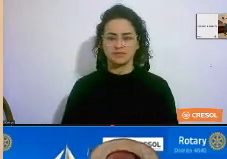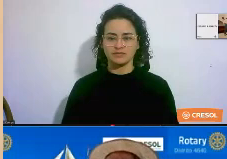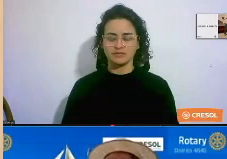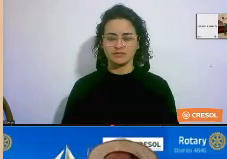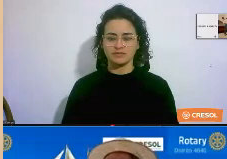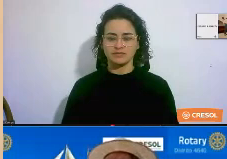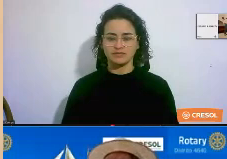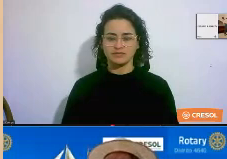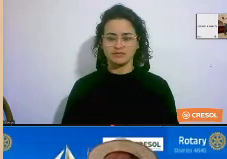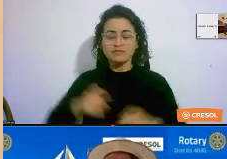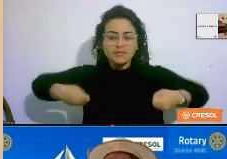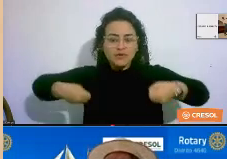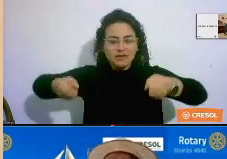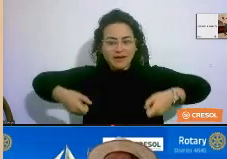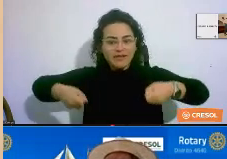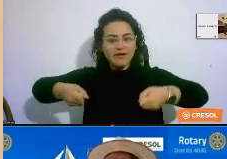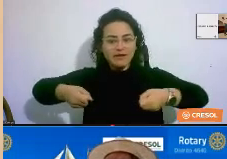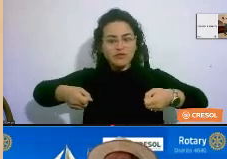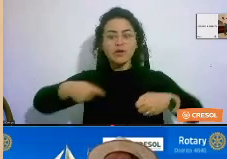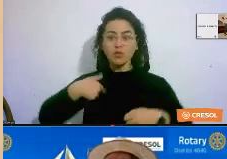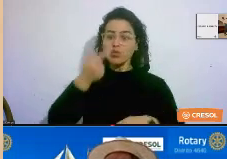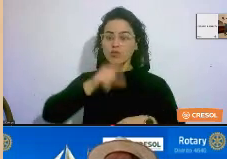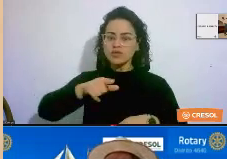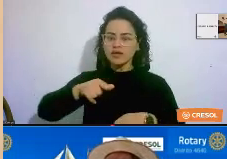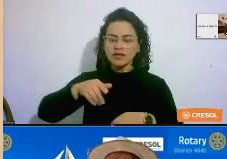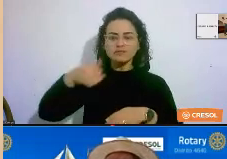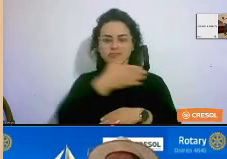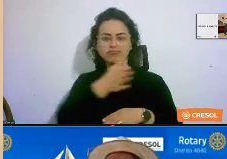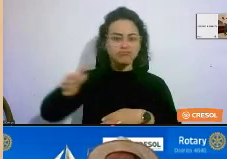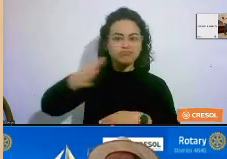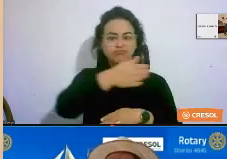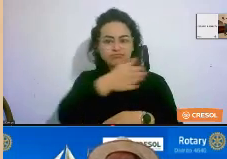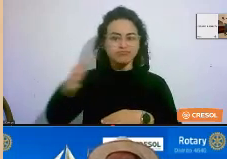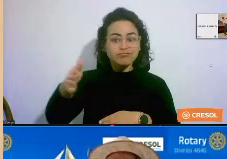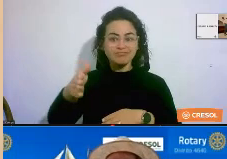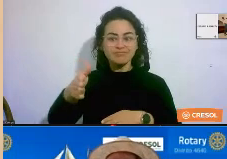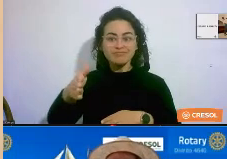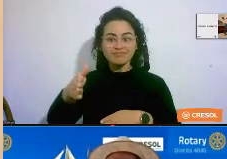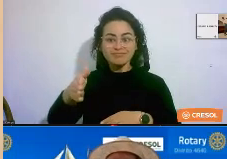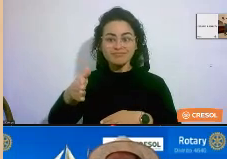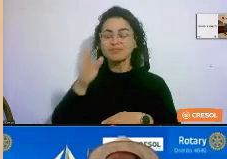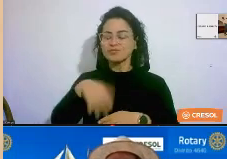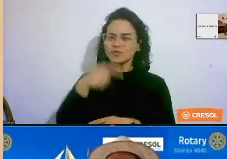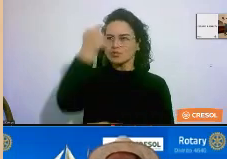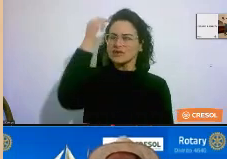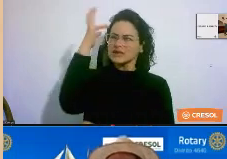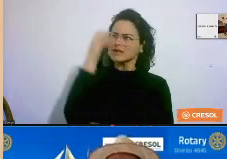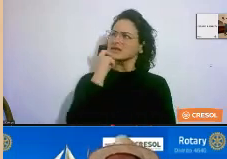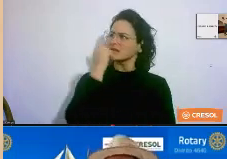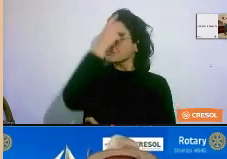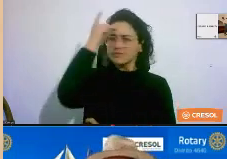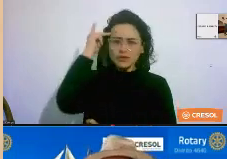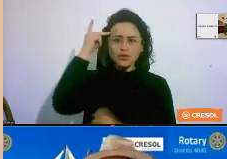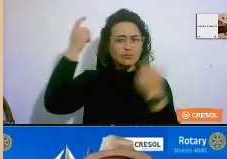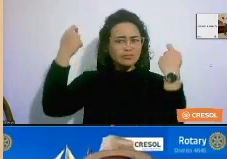Através da cadeira de roda, eu consegui me locomover. Falei, quantas pessoas estão necessitadas? Eu vou ser um